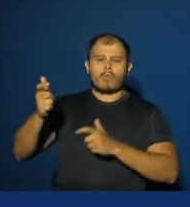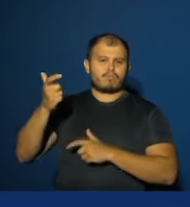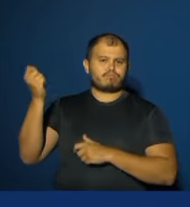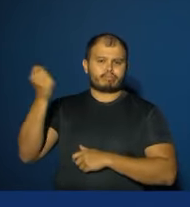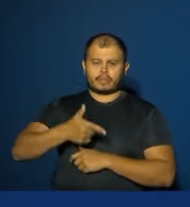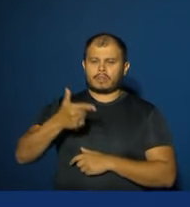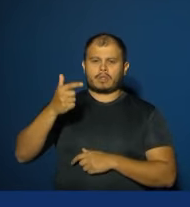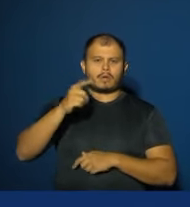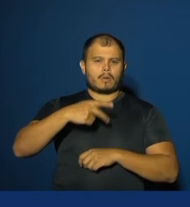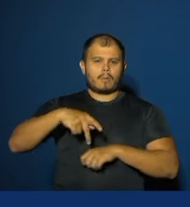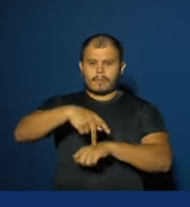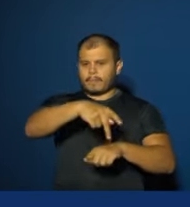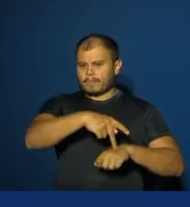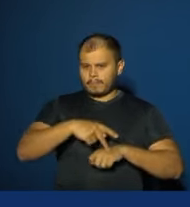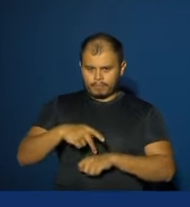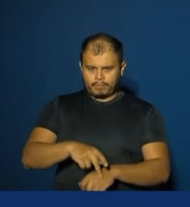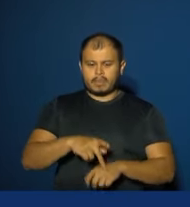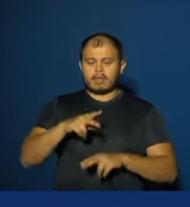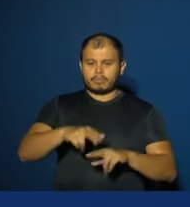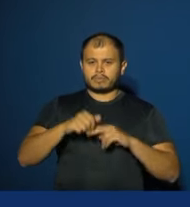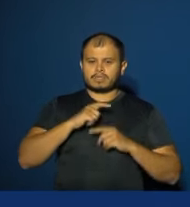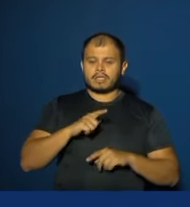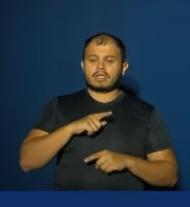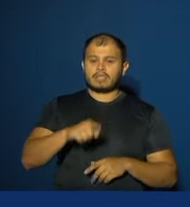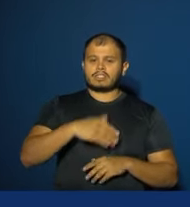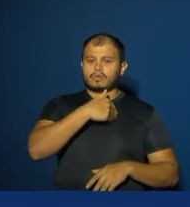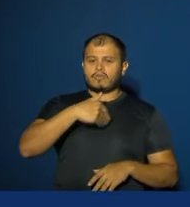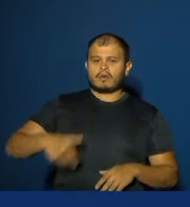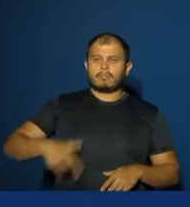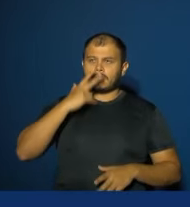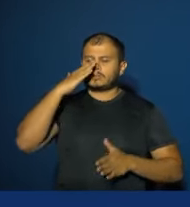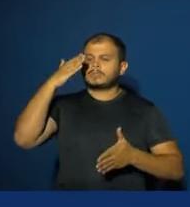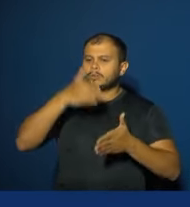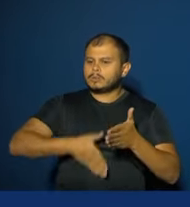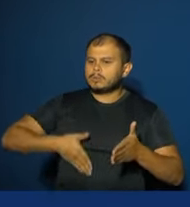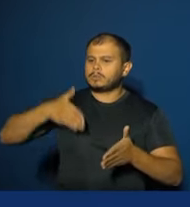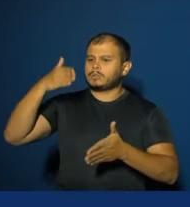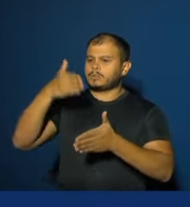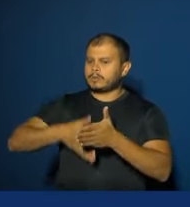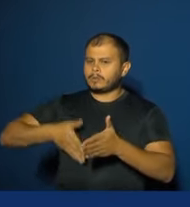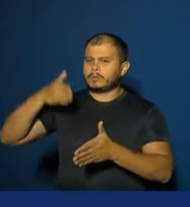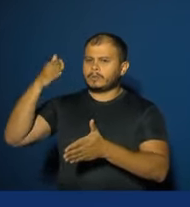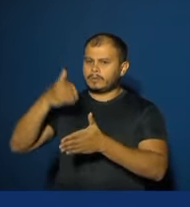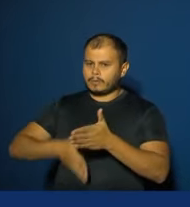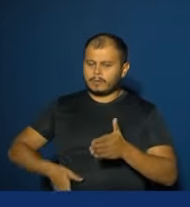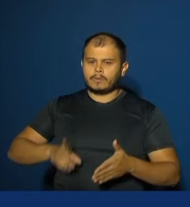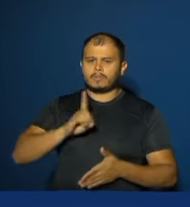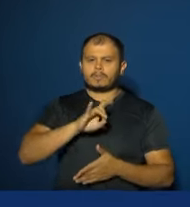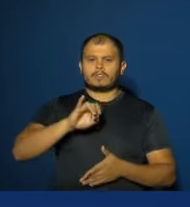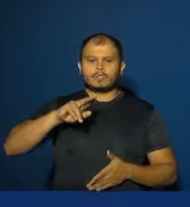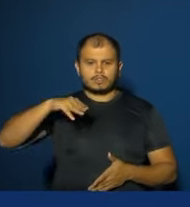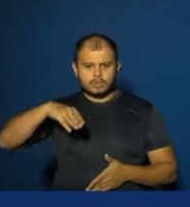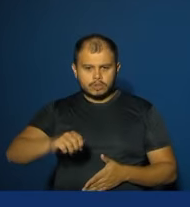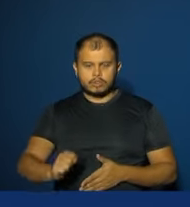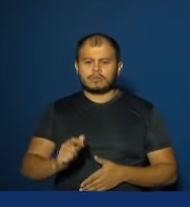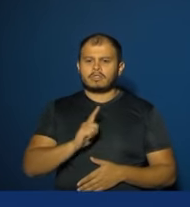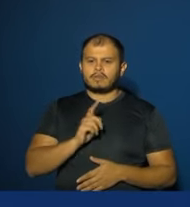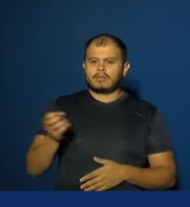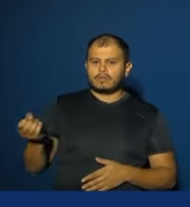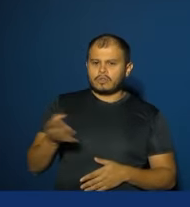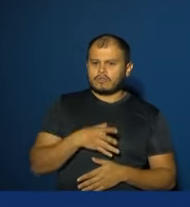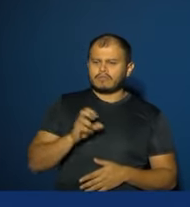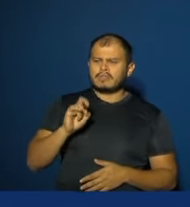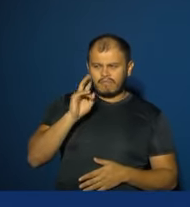paira aí sempre sobre os governos esse fantasma do impedimento, né? Dilma é recente. O senhor vê